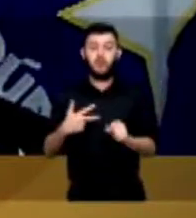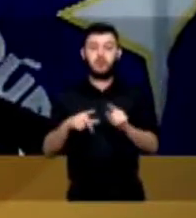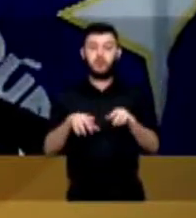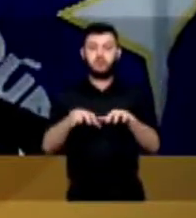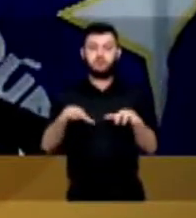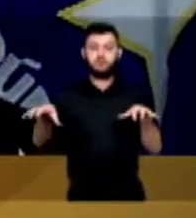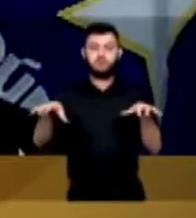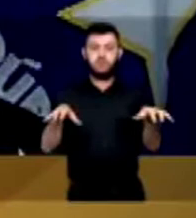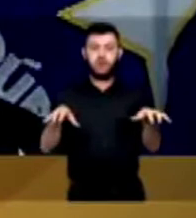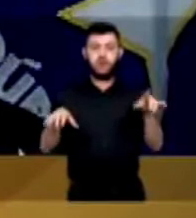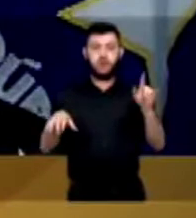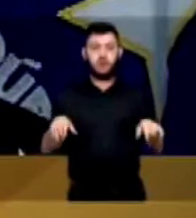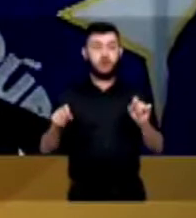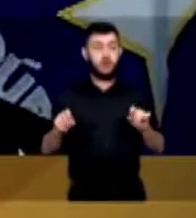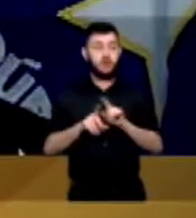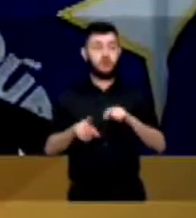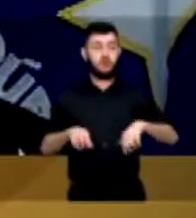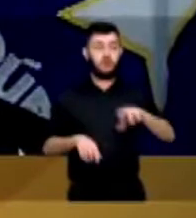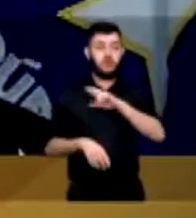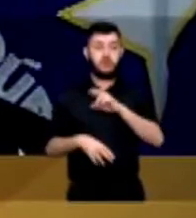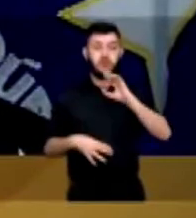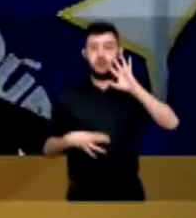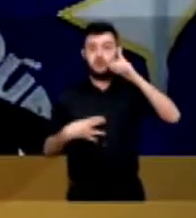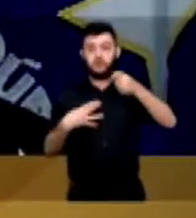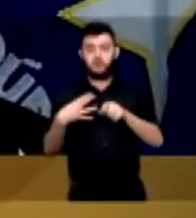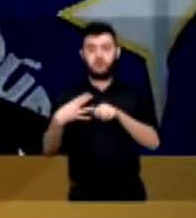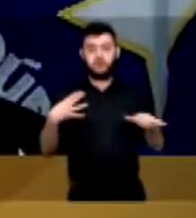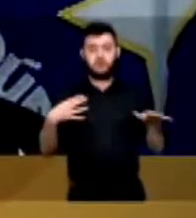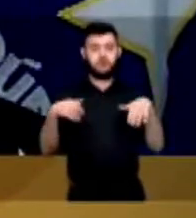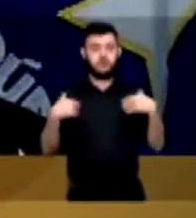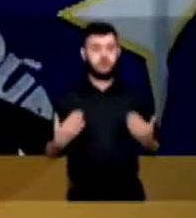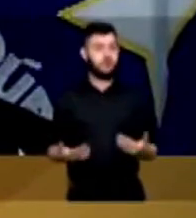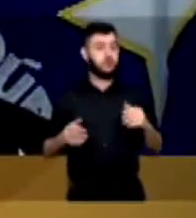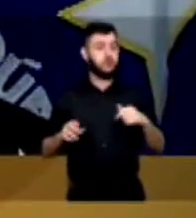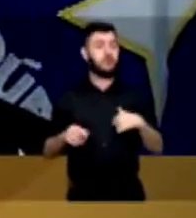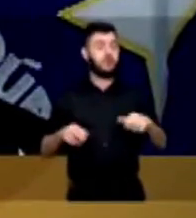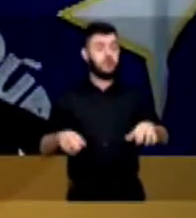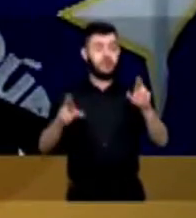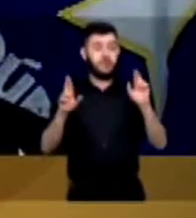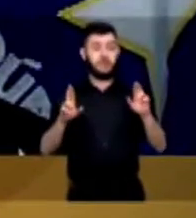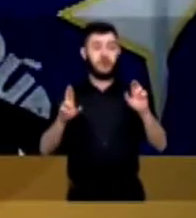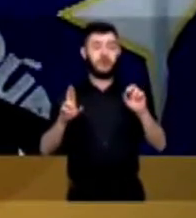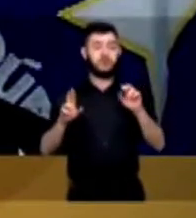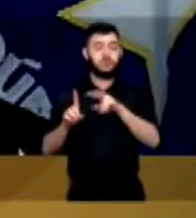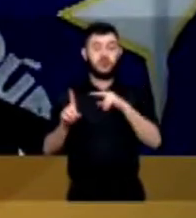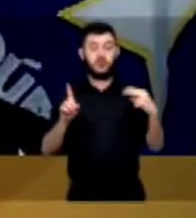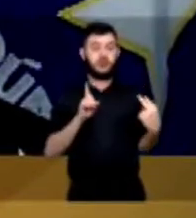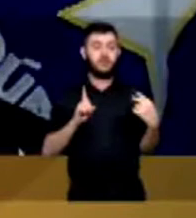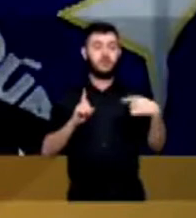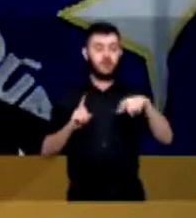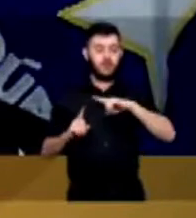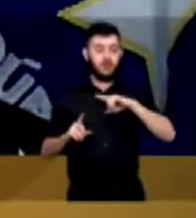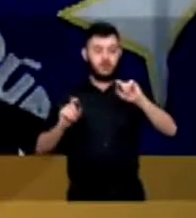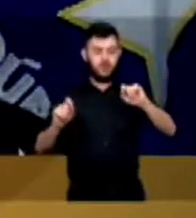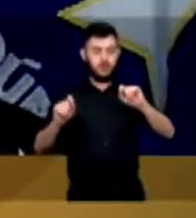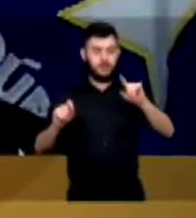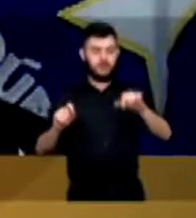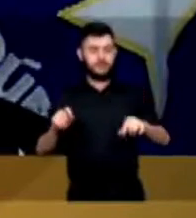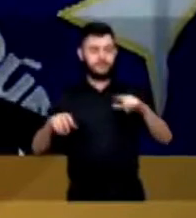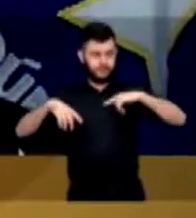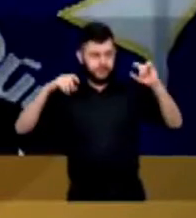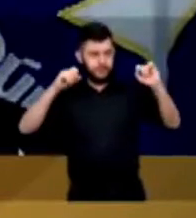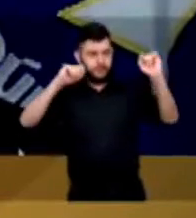tutela jurisdicional. Nessa perspectiva, tem-se que as dificuldades financeiras do